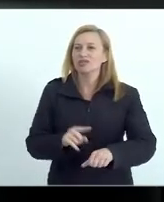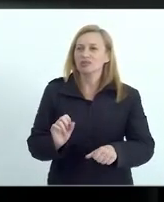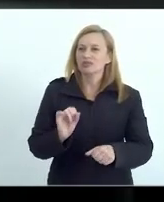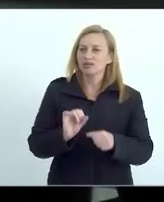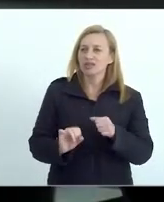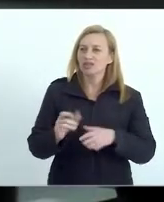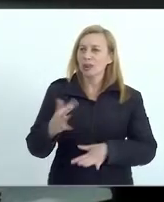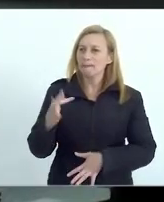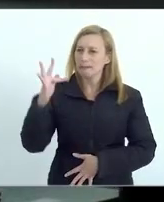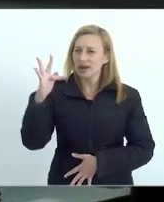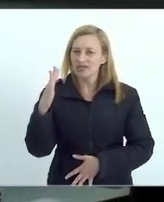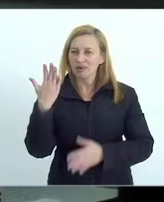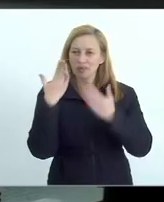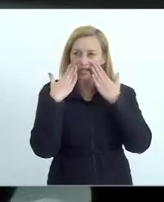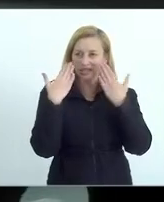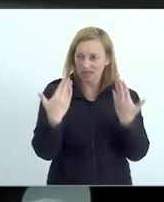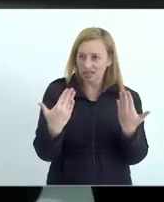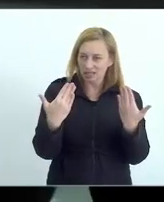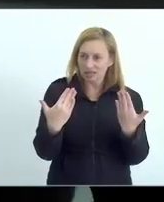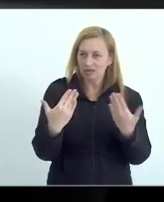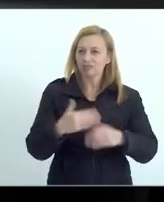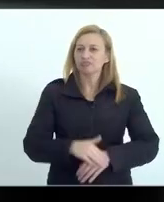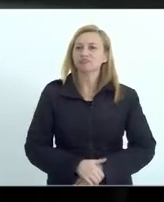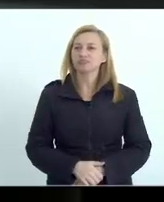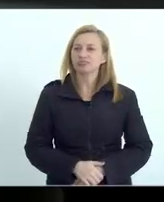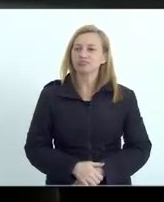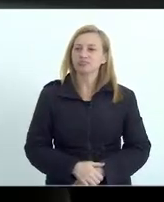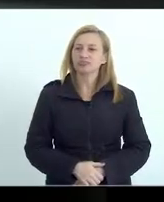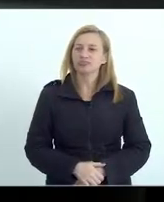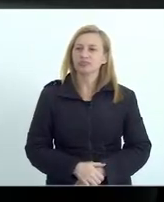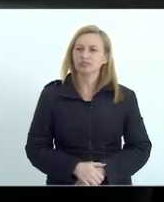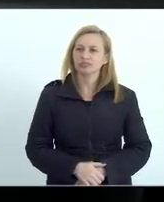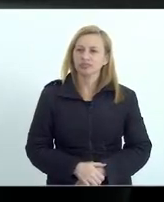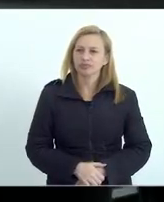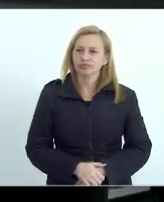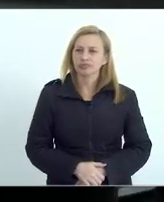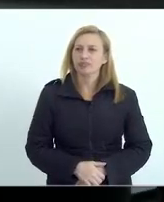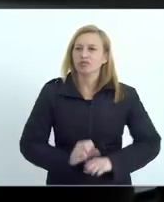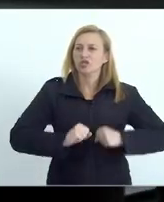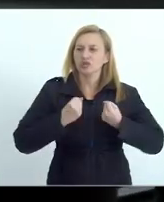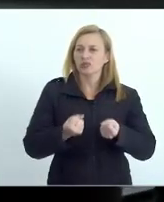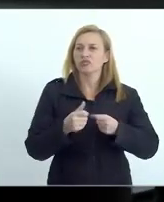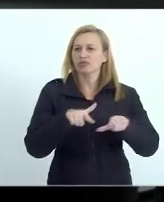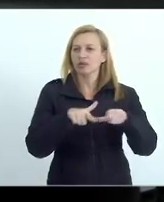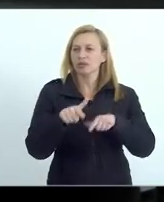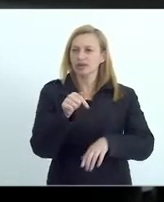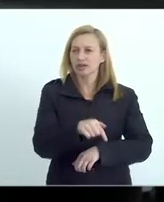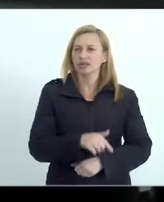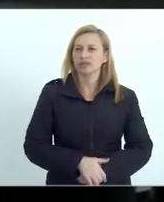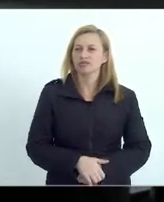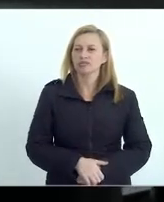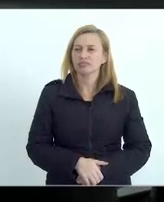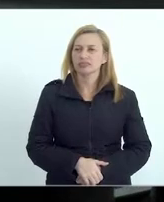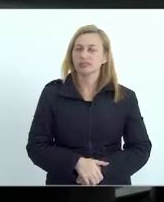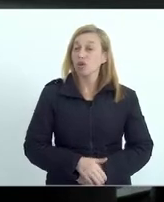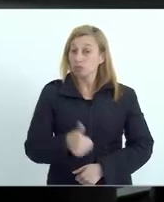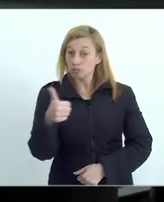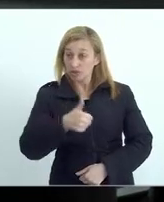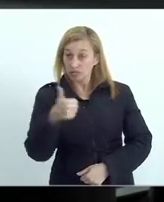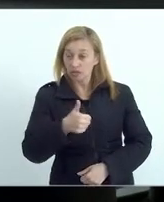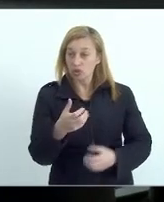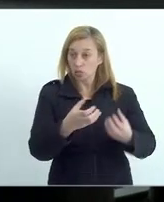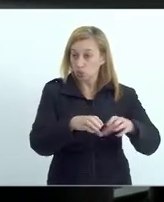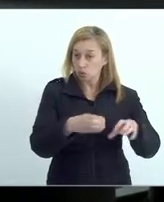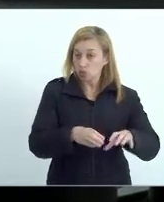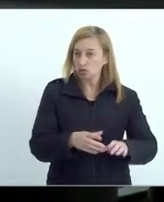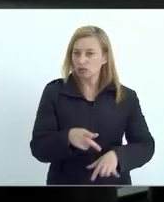fazer uma breve apresentação até por causa do decurso da nossa do nosso trabalho aqui bem o primeiro